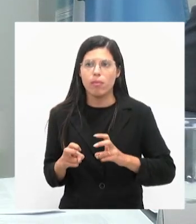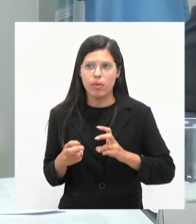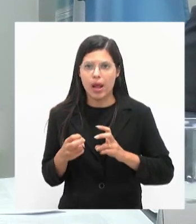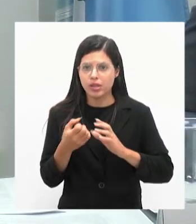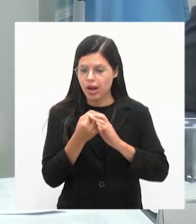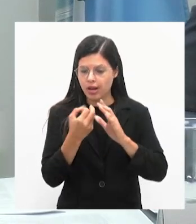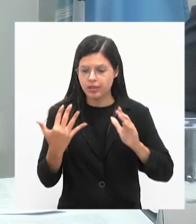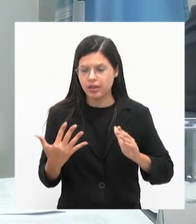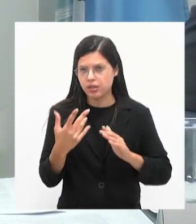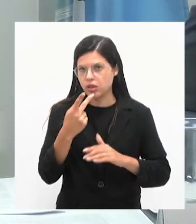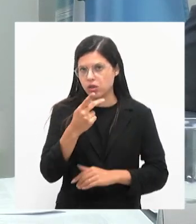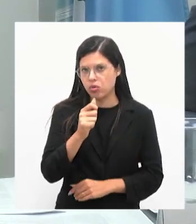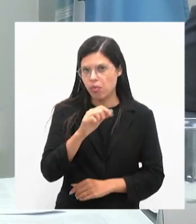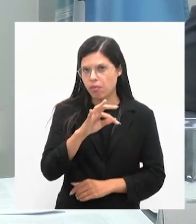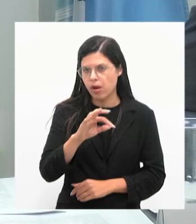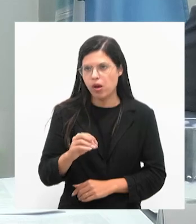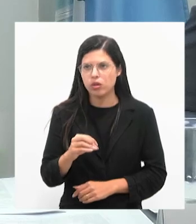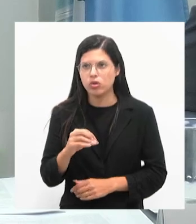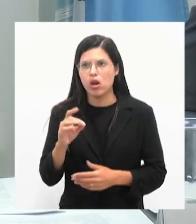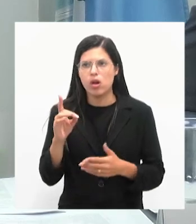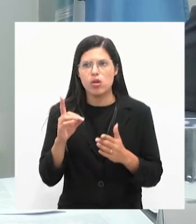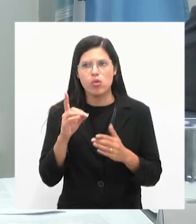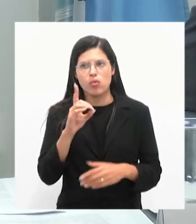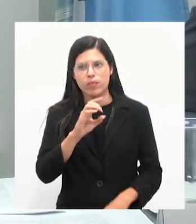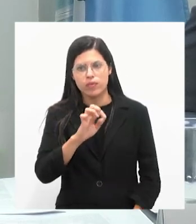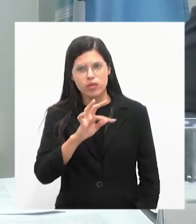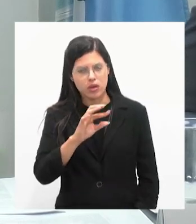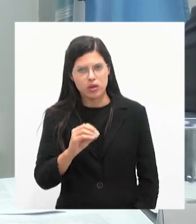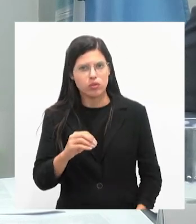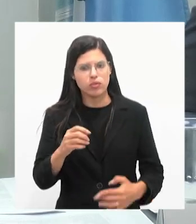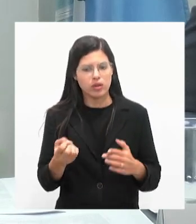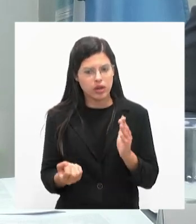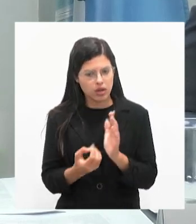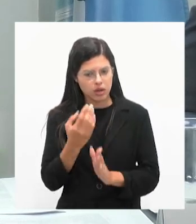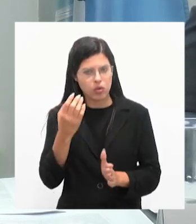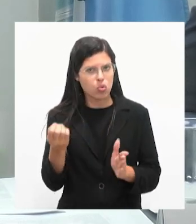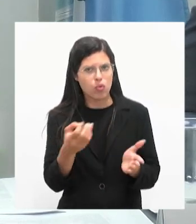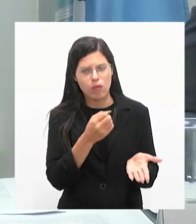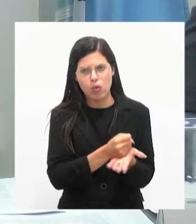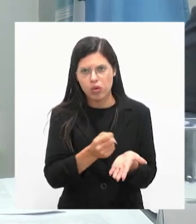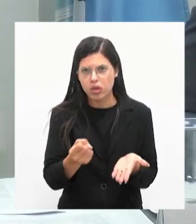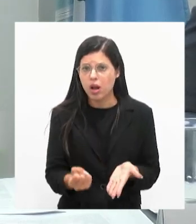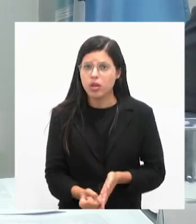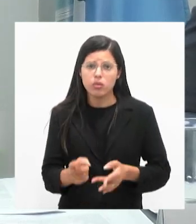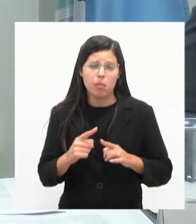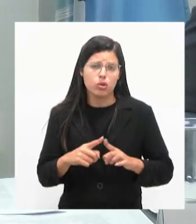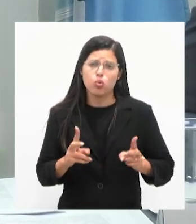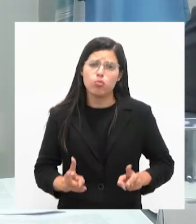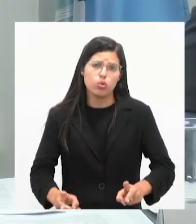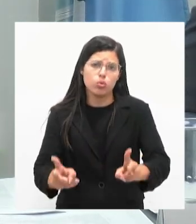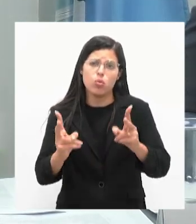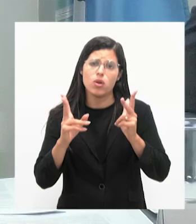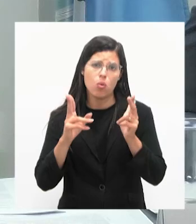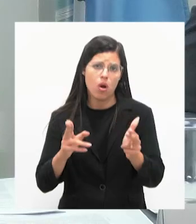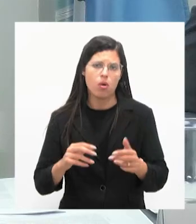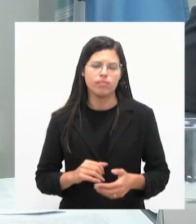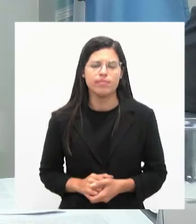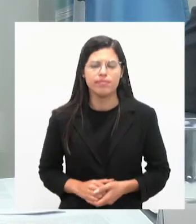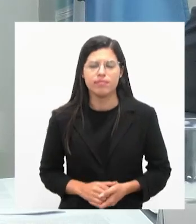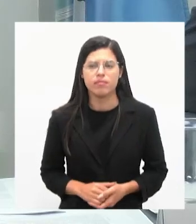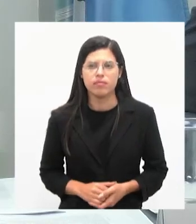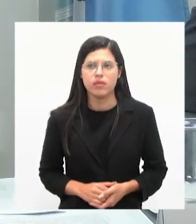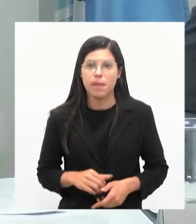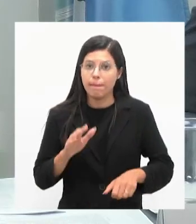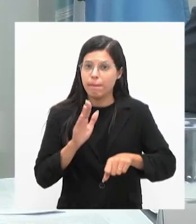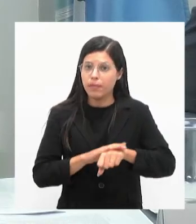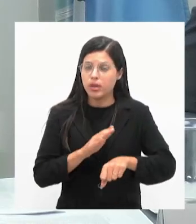vai e faz um outro contrato, uma nova concessão, e continua tudo a mesma coisa. Os mesmos problemas